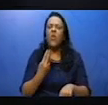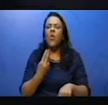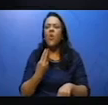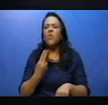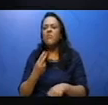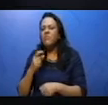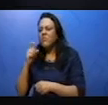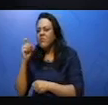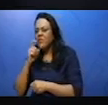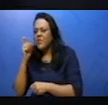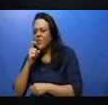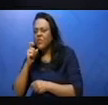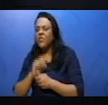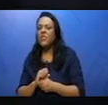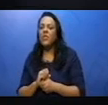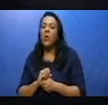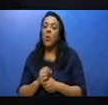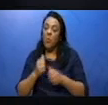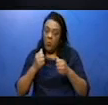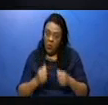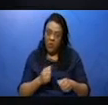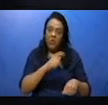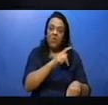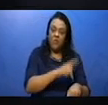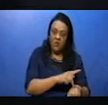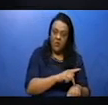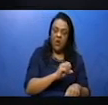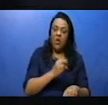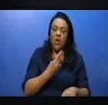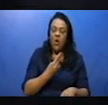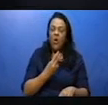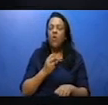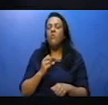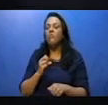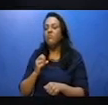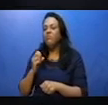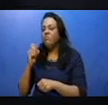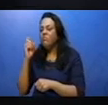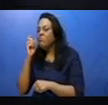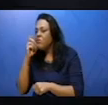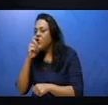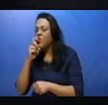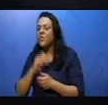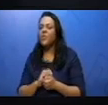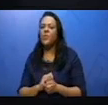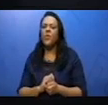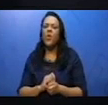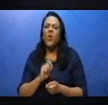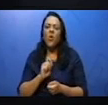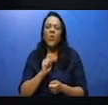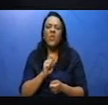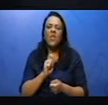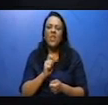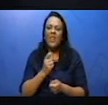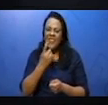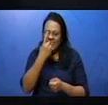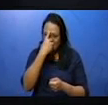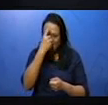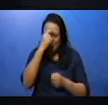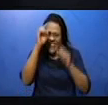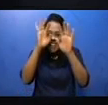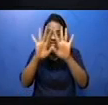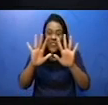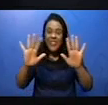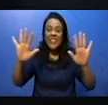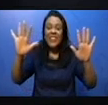história verídica. E fantástico, o que é isso? Será essa linha da narrativa fantástica? É